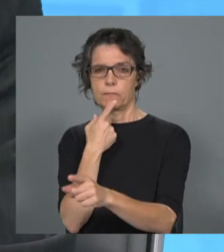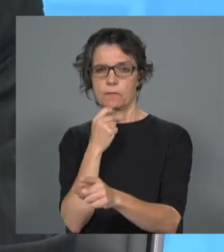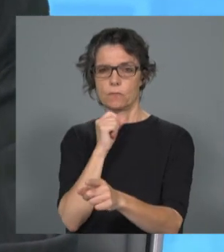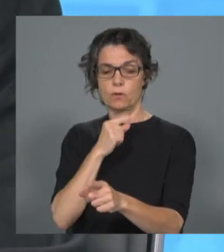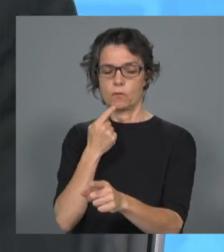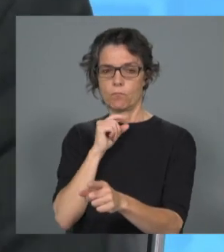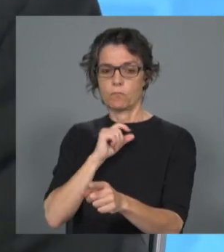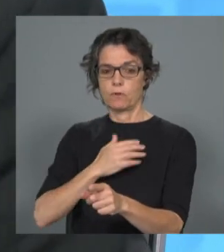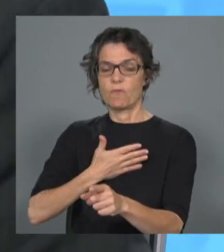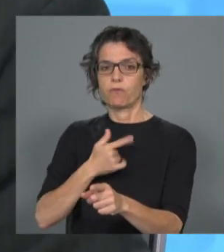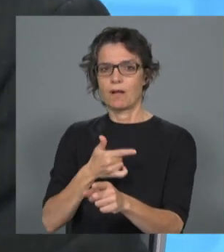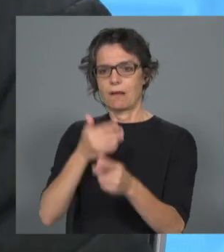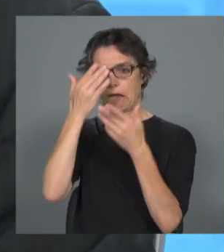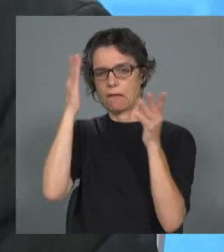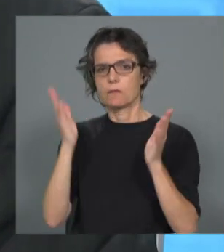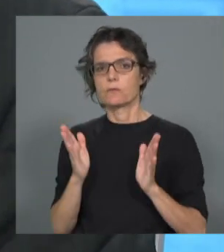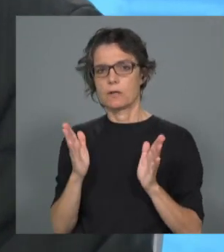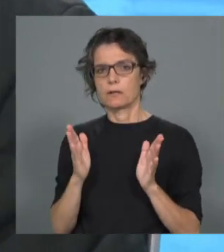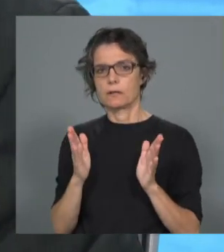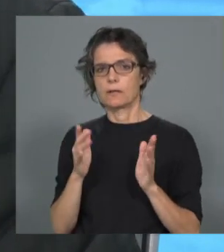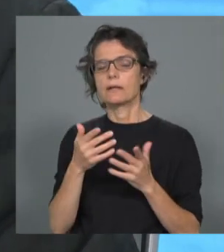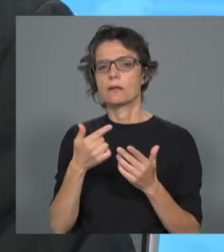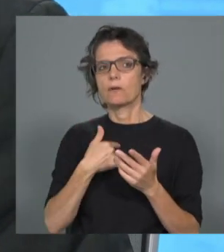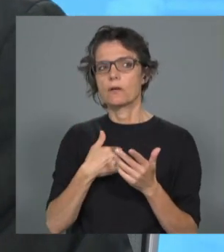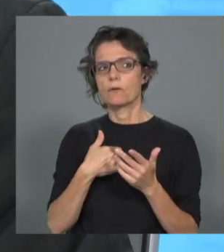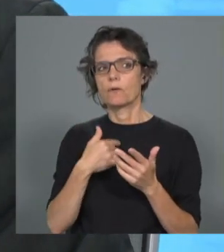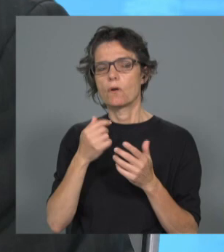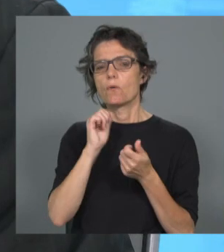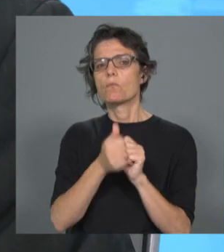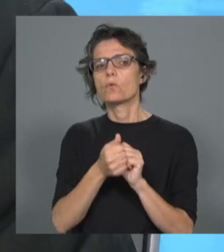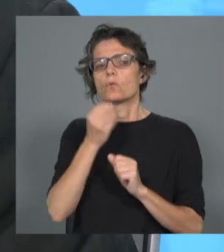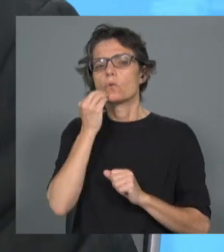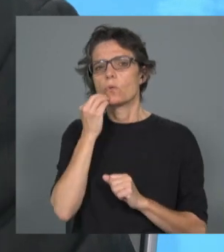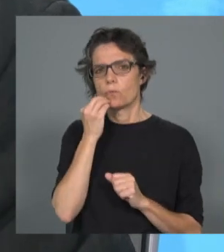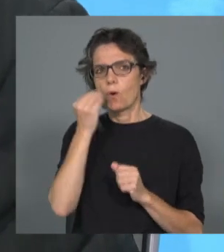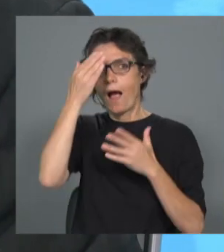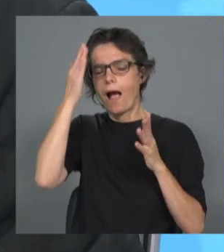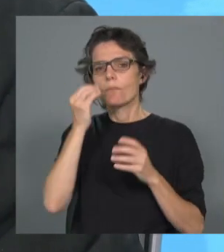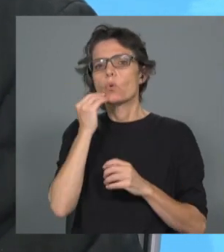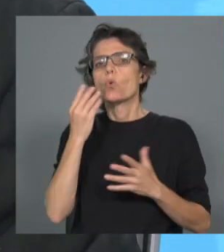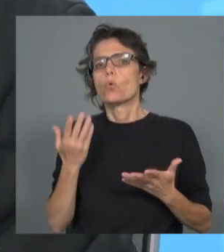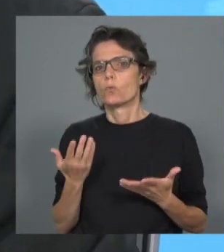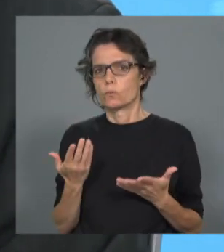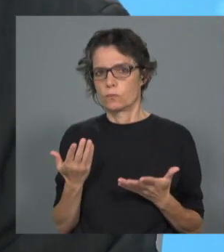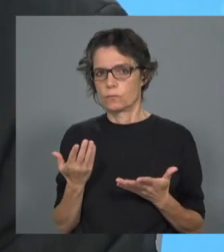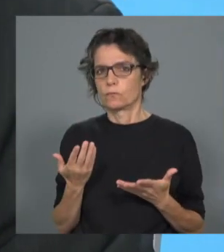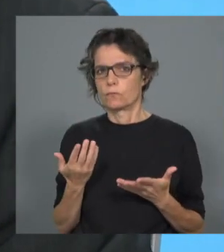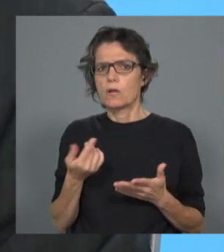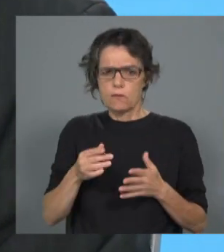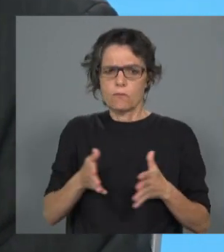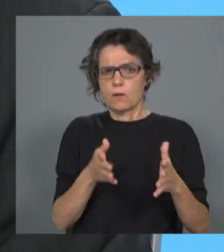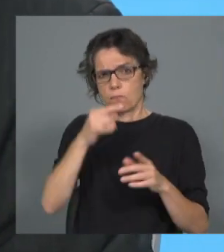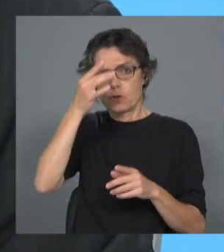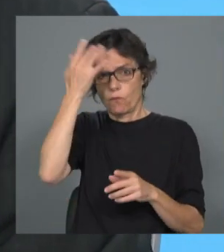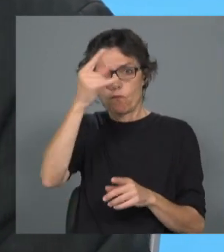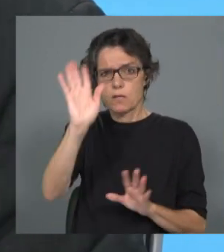isso é fundamental, então vamos nos perguntar o que é que eu aqui posso fazer de diferente. Claro que há caminhos que são difíceis, aquilo que falávamos há